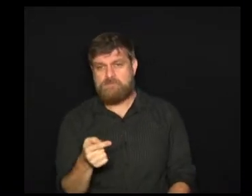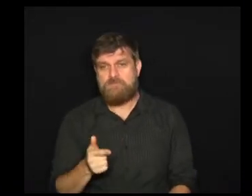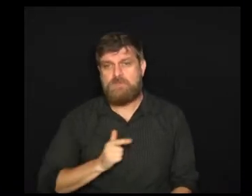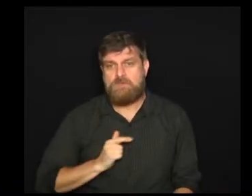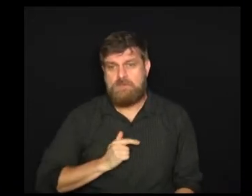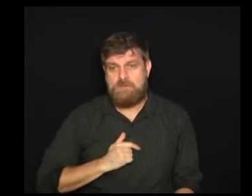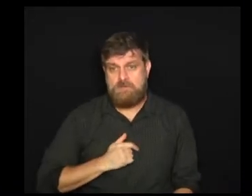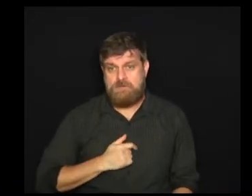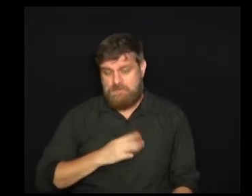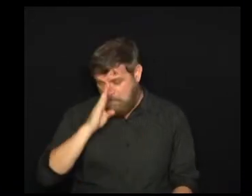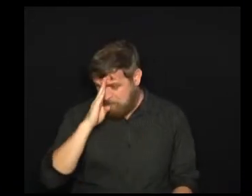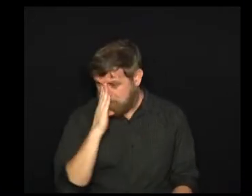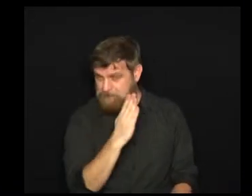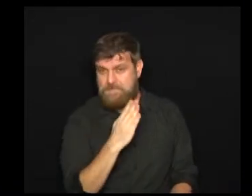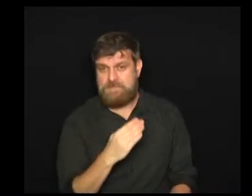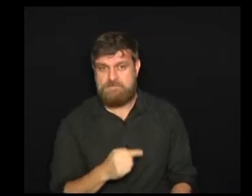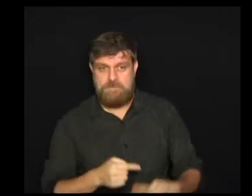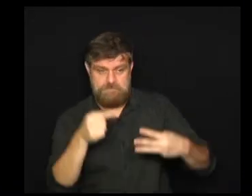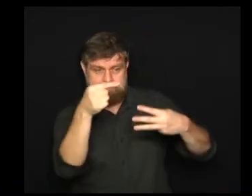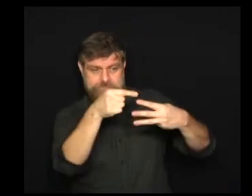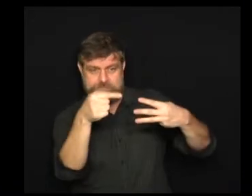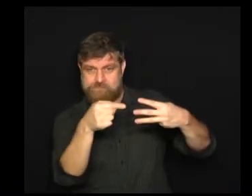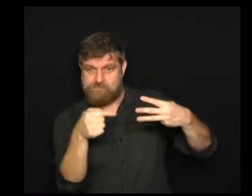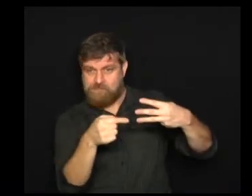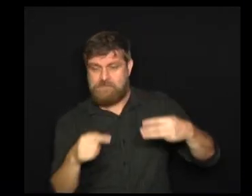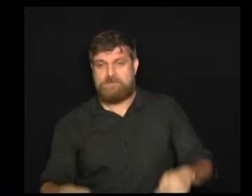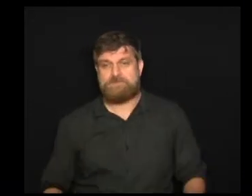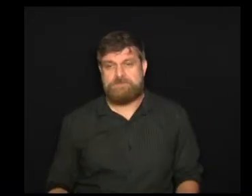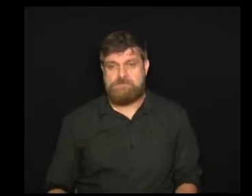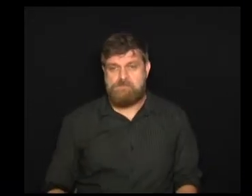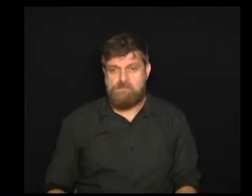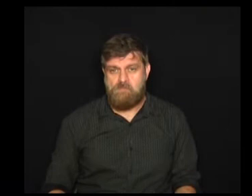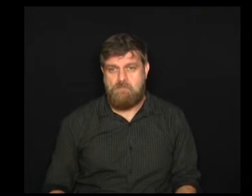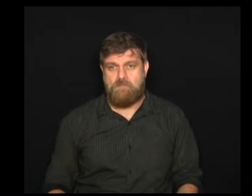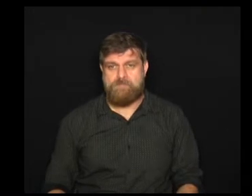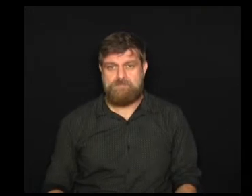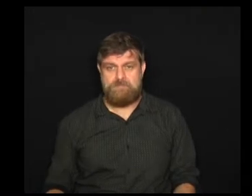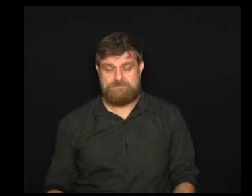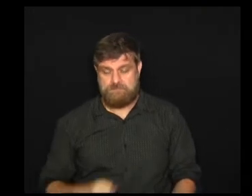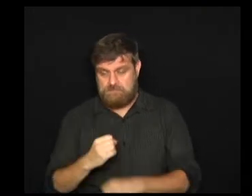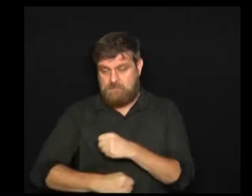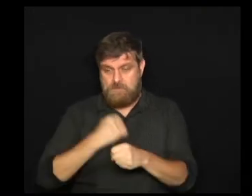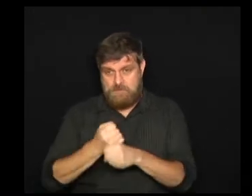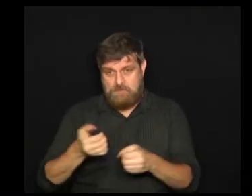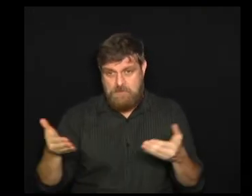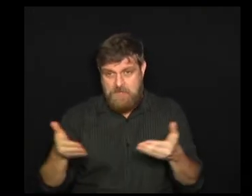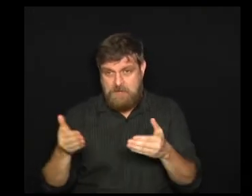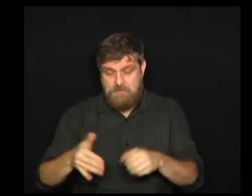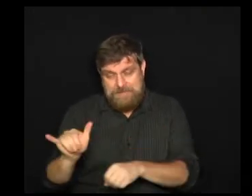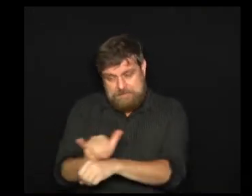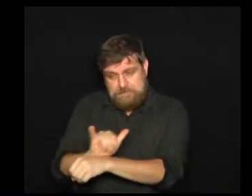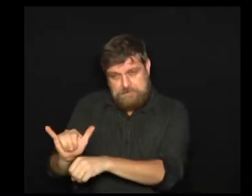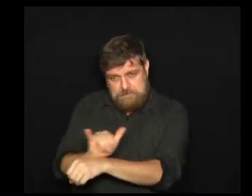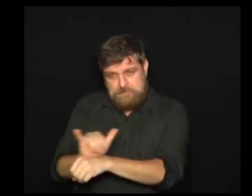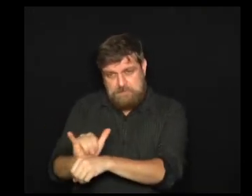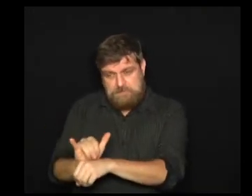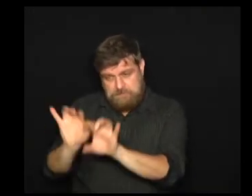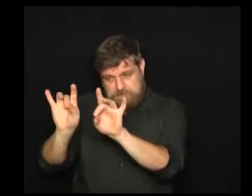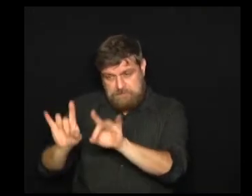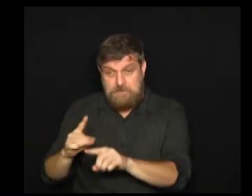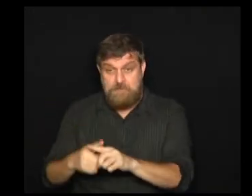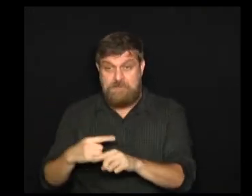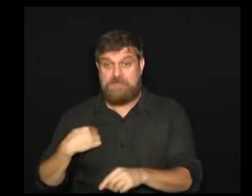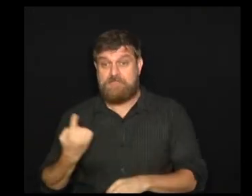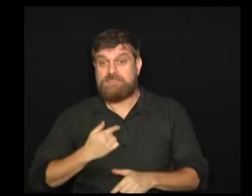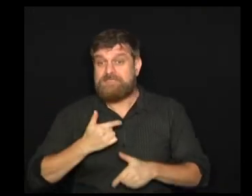eventos maiores, algumas coisas nos outros anos anteriores, e deixamos esse ano, de forma estratégica, Jorge, até para